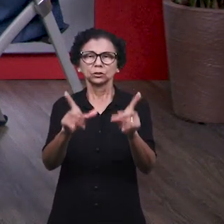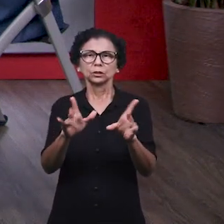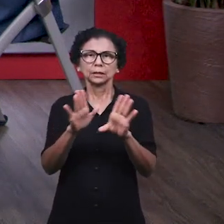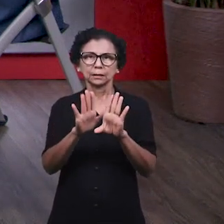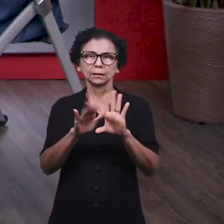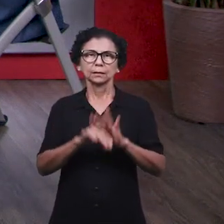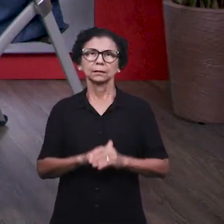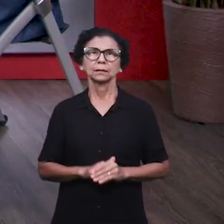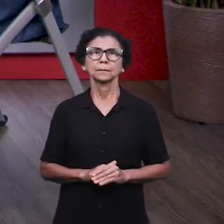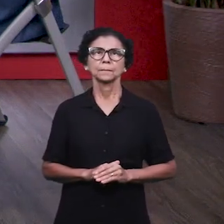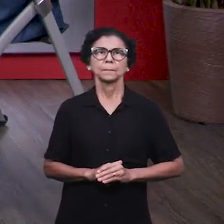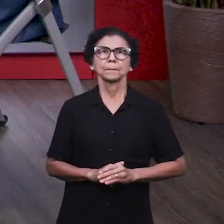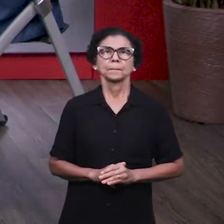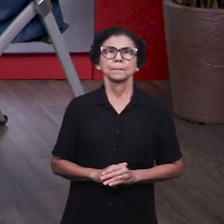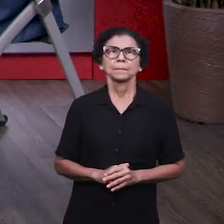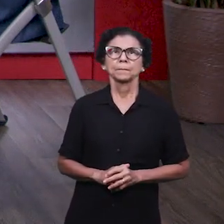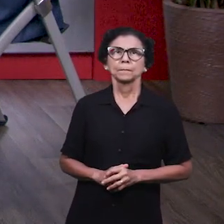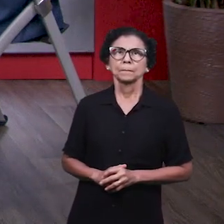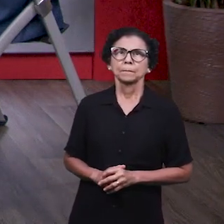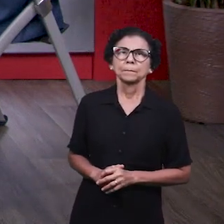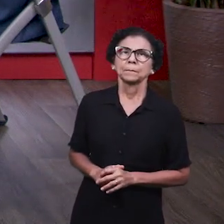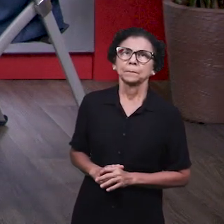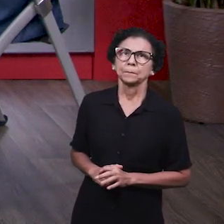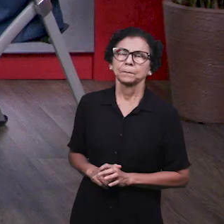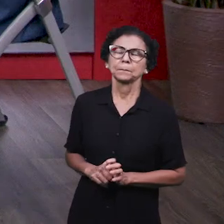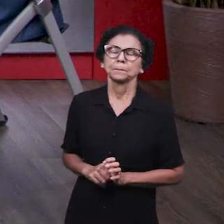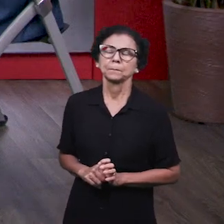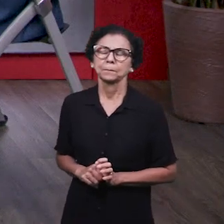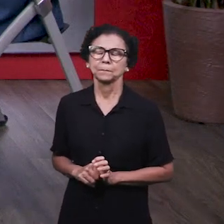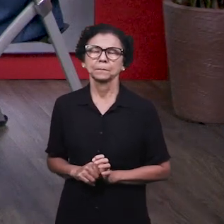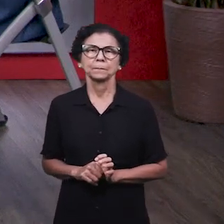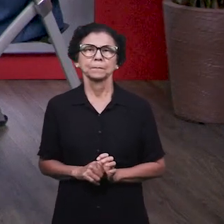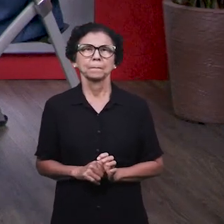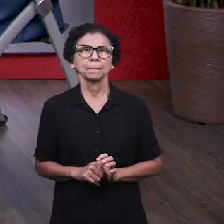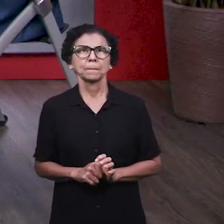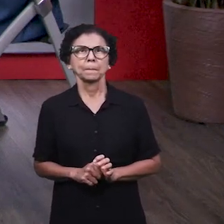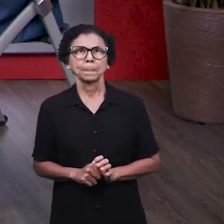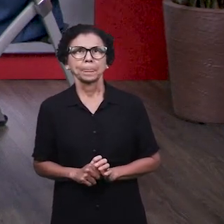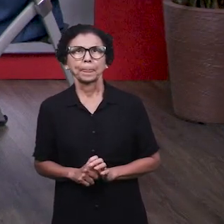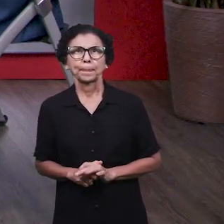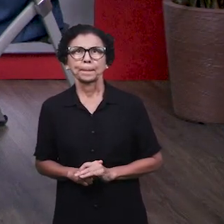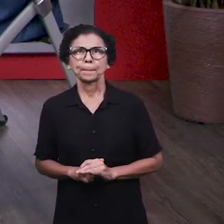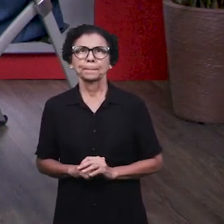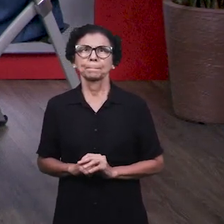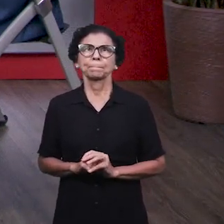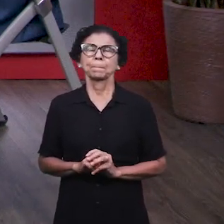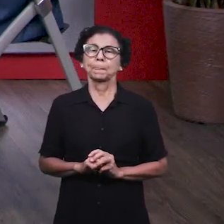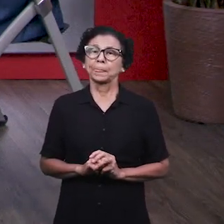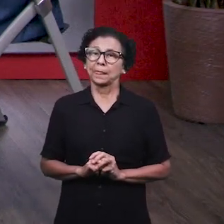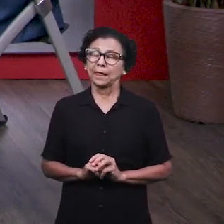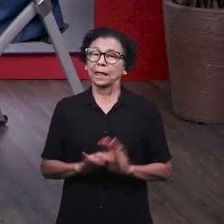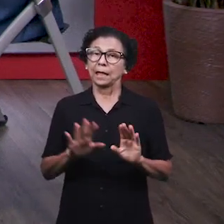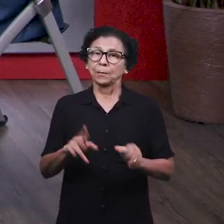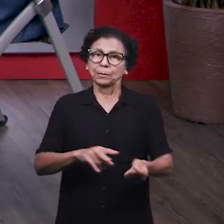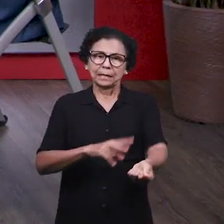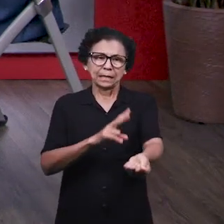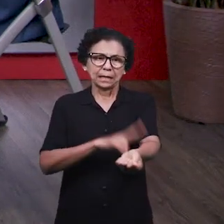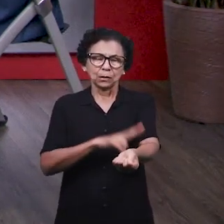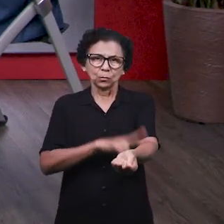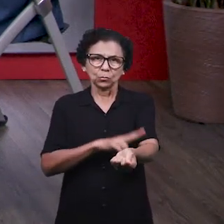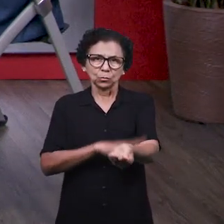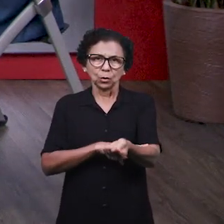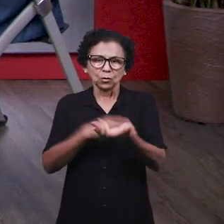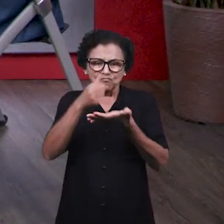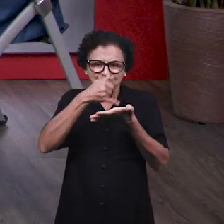fazer uma ressalva nessa palavra, porque não é a droga ilícita que produz a violência, mas ela